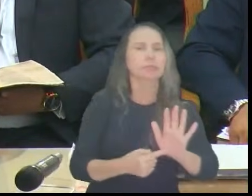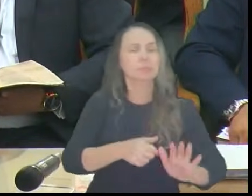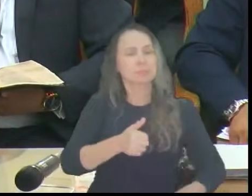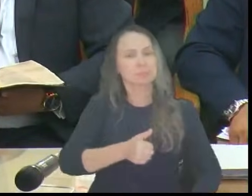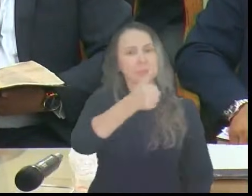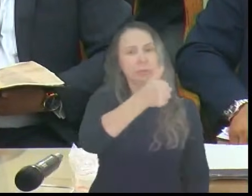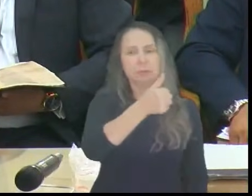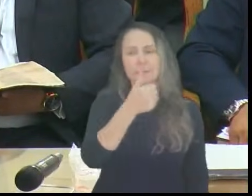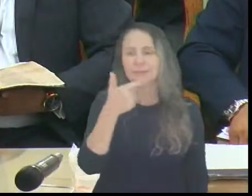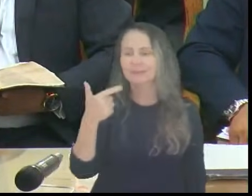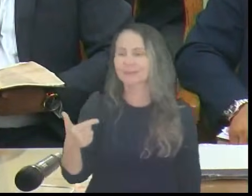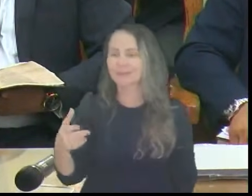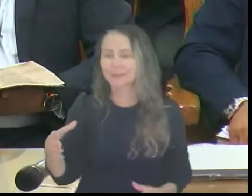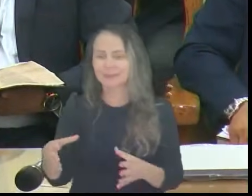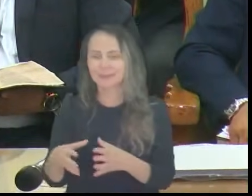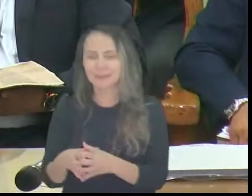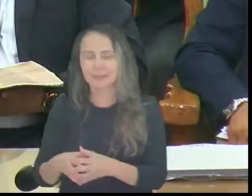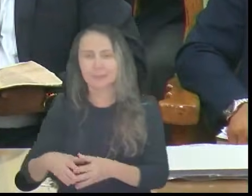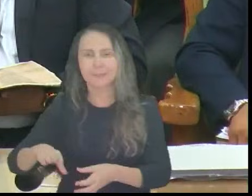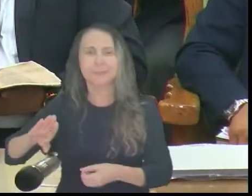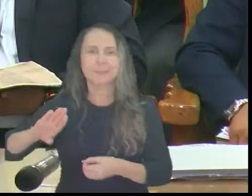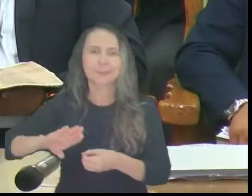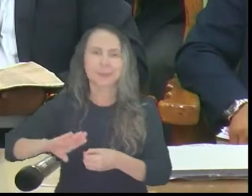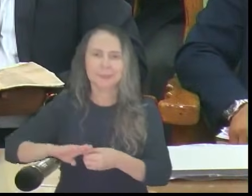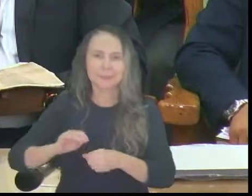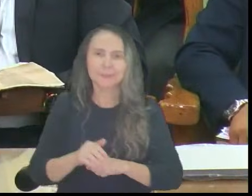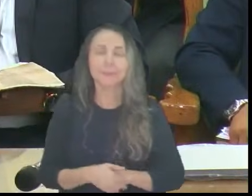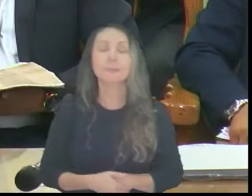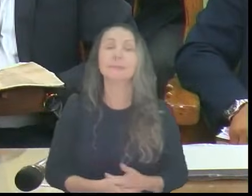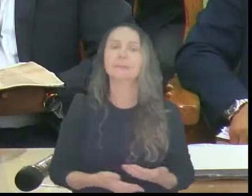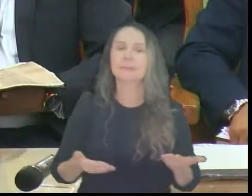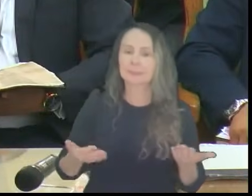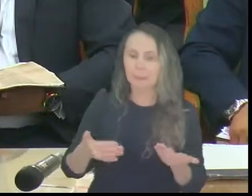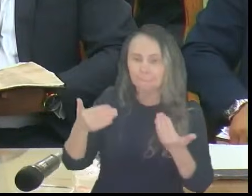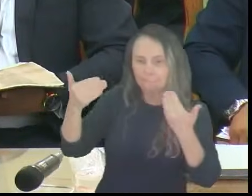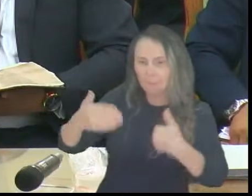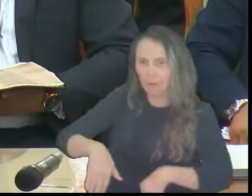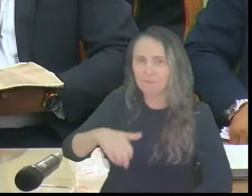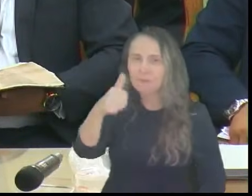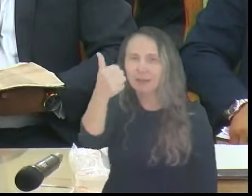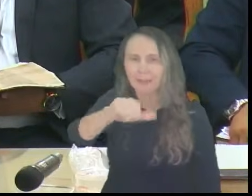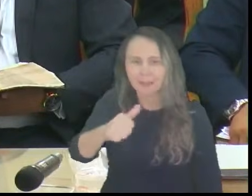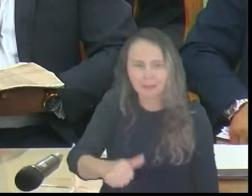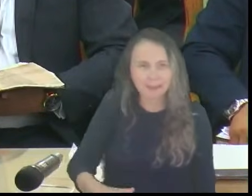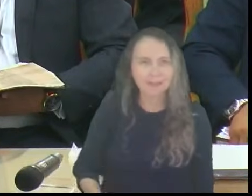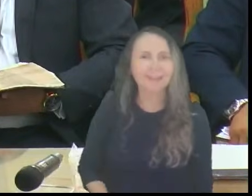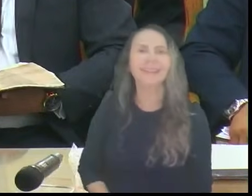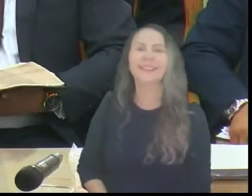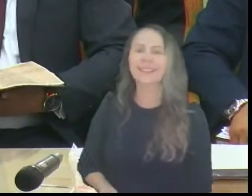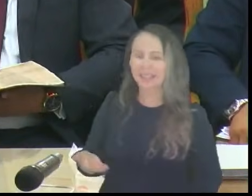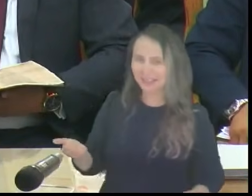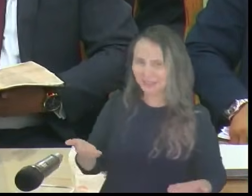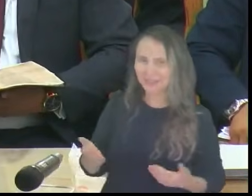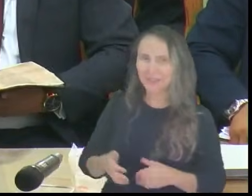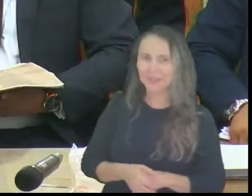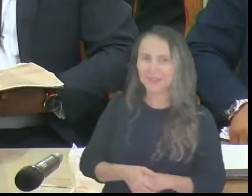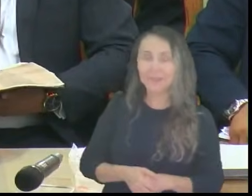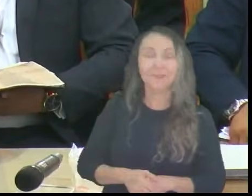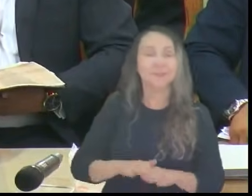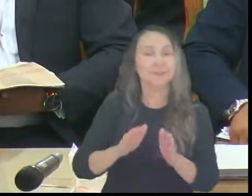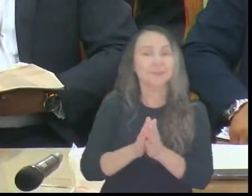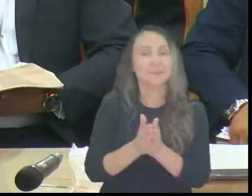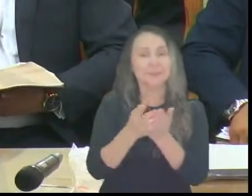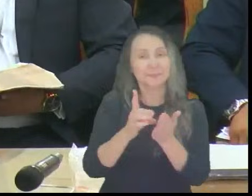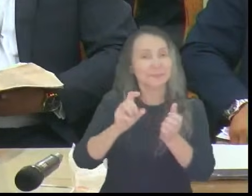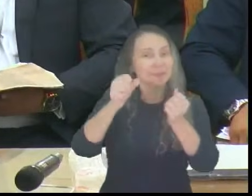Aí agora veio a hora do teste, veio a hora da prova oral. Veio a hora da prova oral. E a Bíblia diz